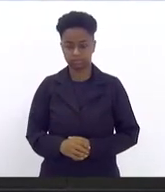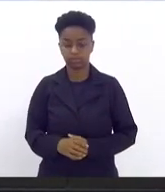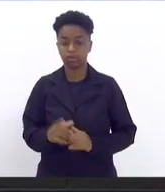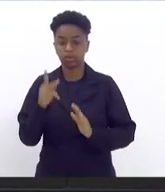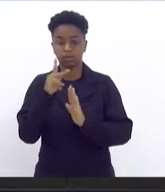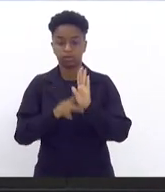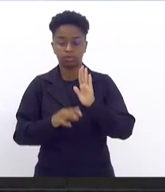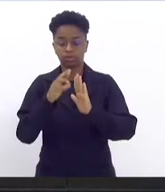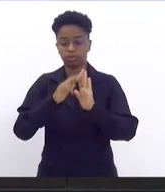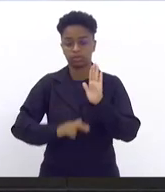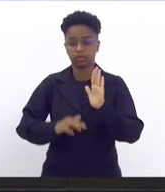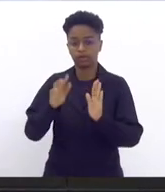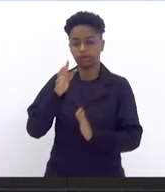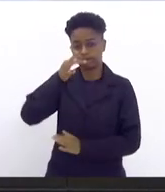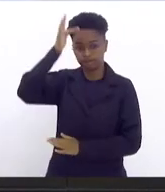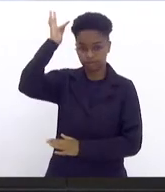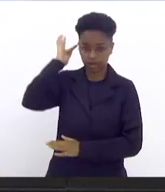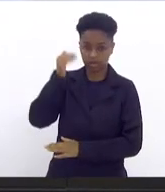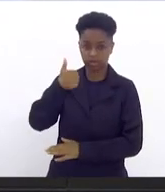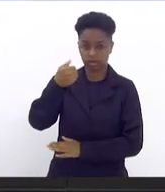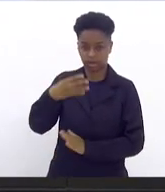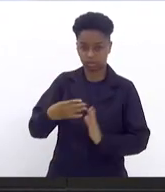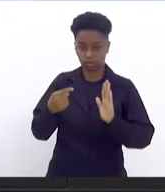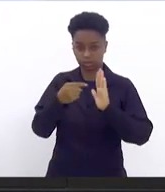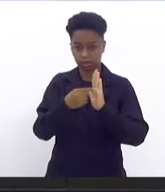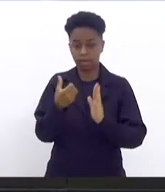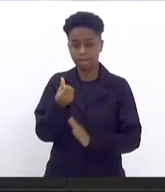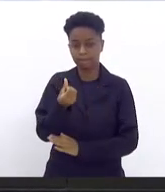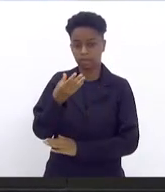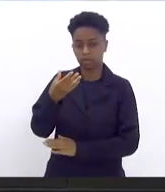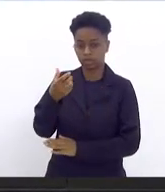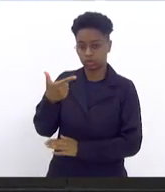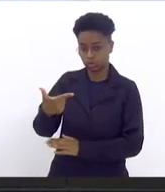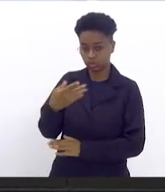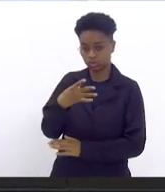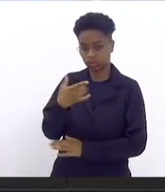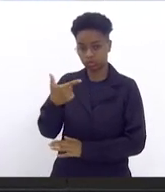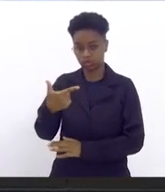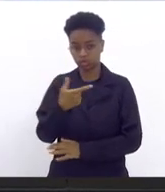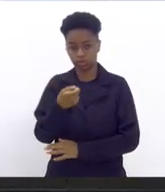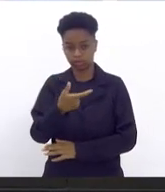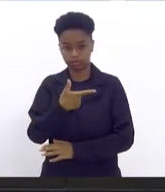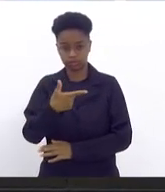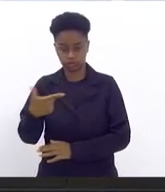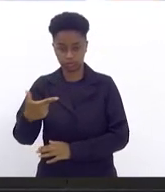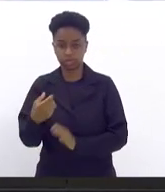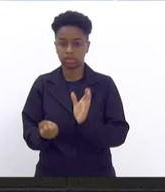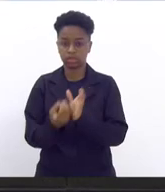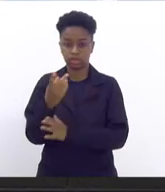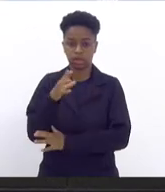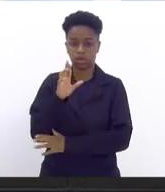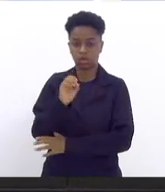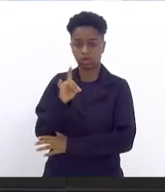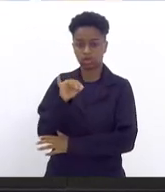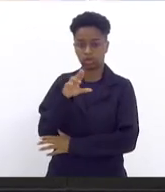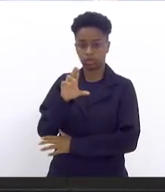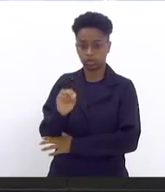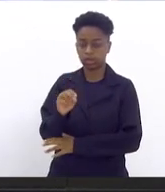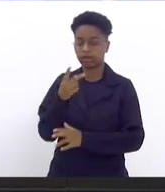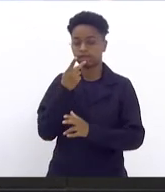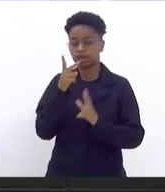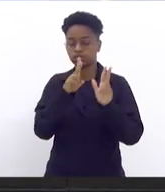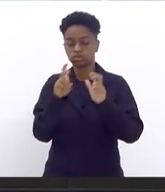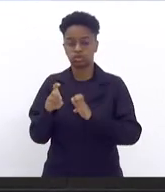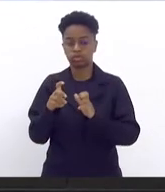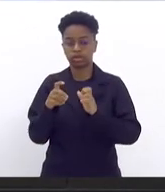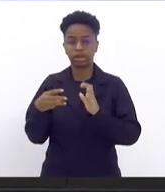projeto de relatoria do deputado Fred Pacheco, o 14 da pauta, o PL 6241 de 2022, de autoria do deputado Rodrigo Amorim, que institui a ampliação do